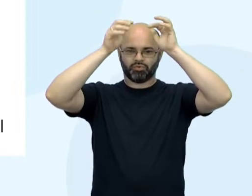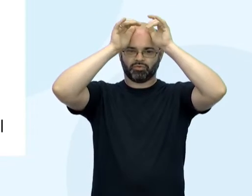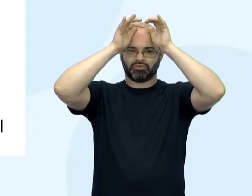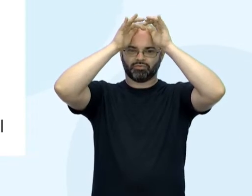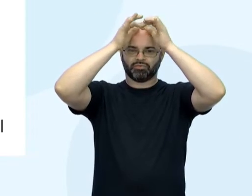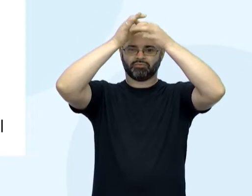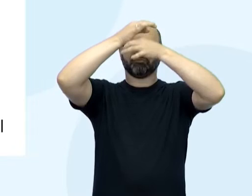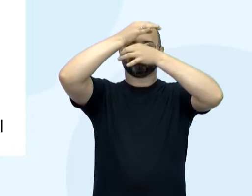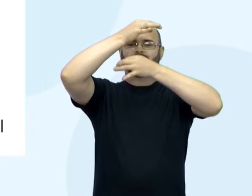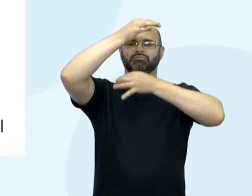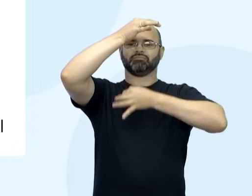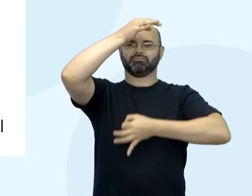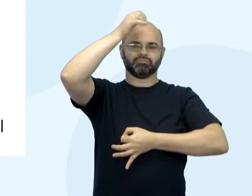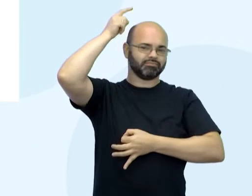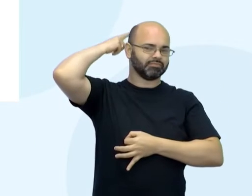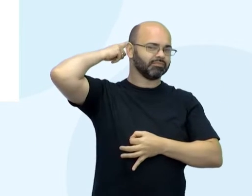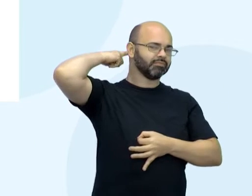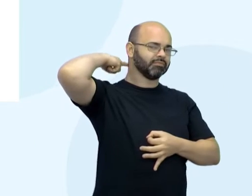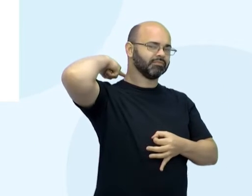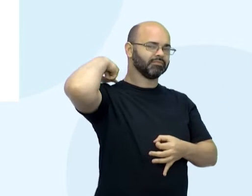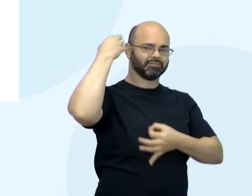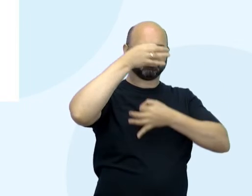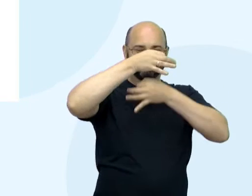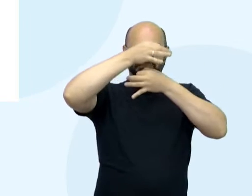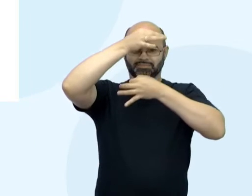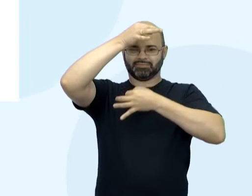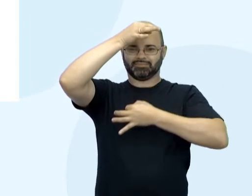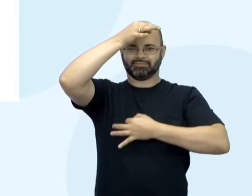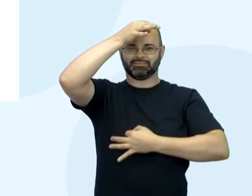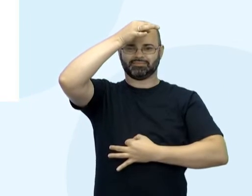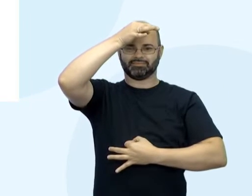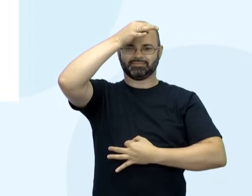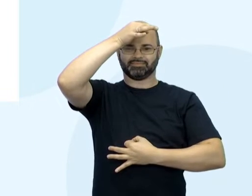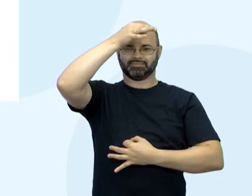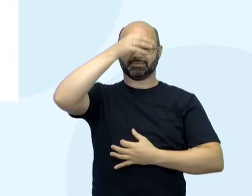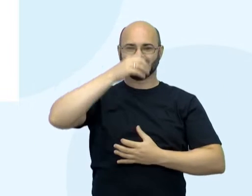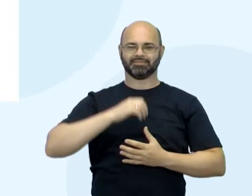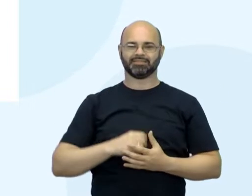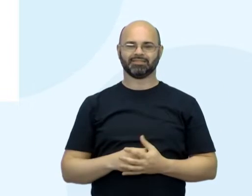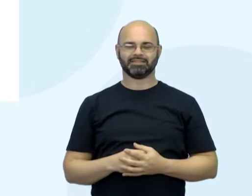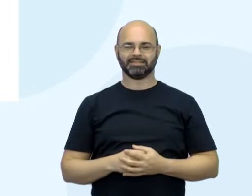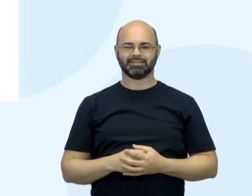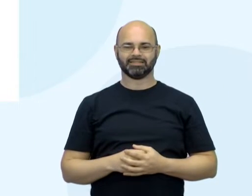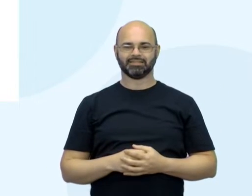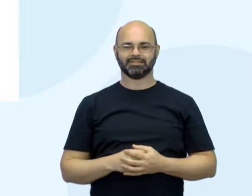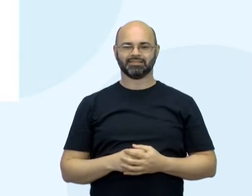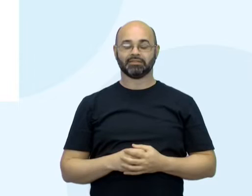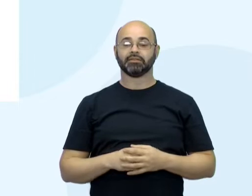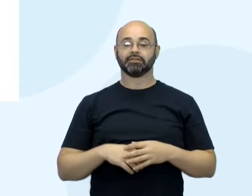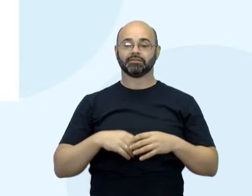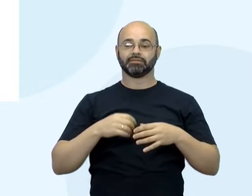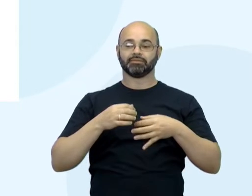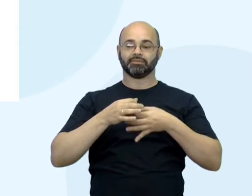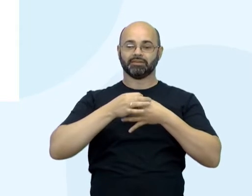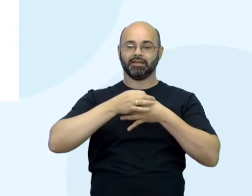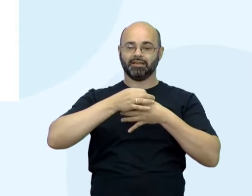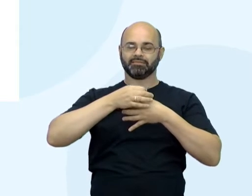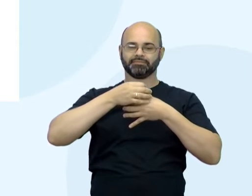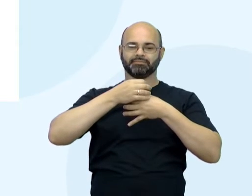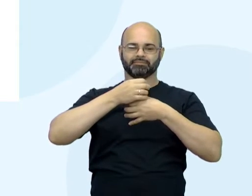espinhal também, certo? Aí, entendendo o sistema nervoso, só dá para fazer isso com